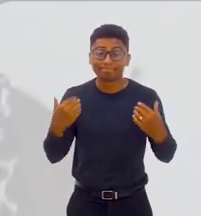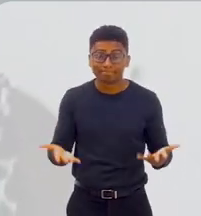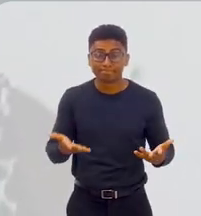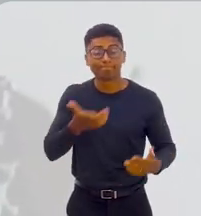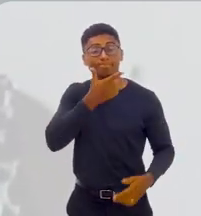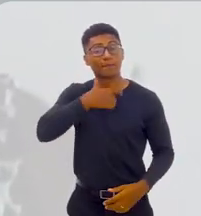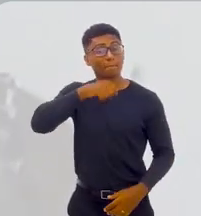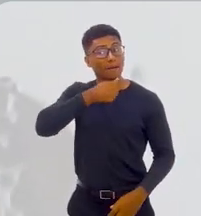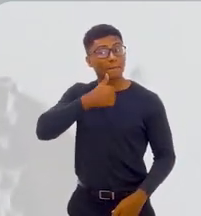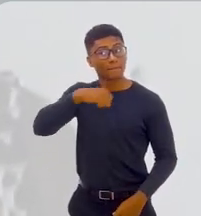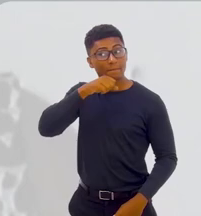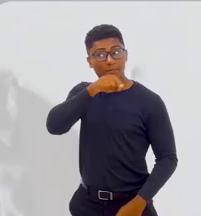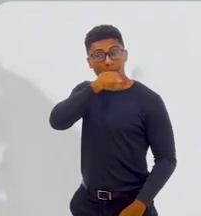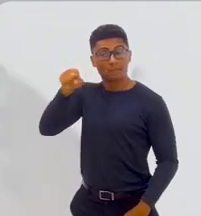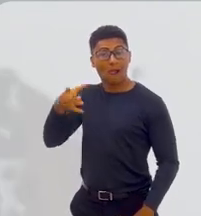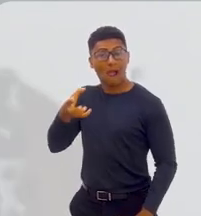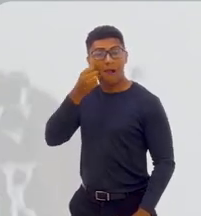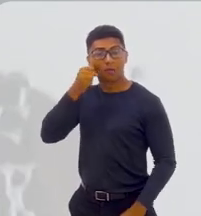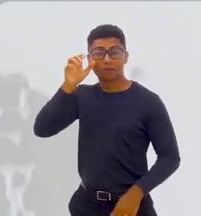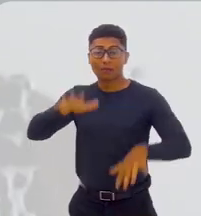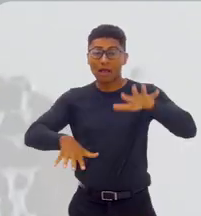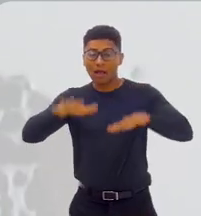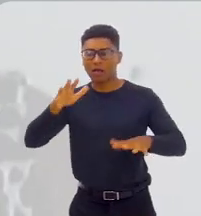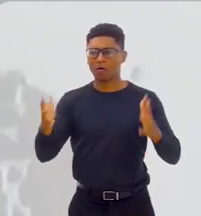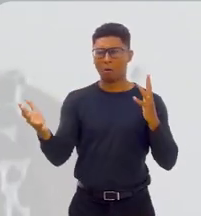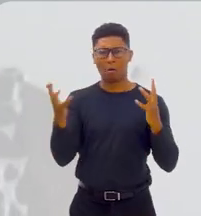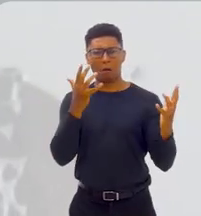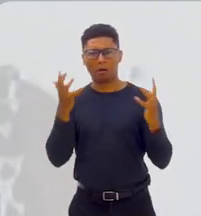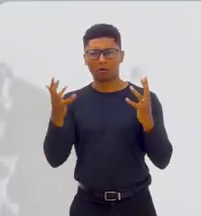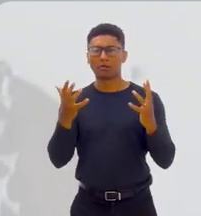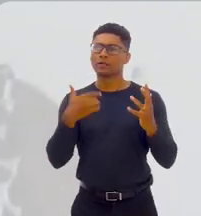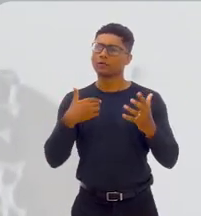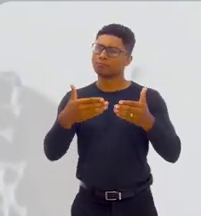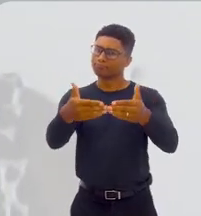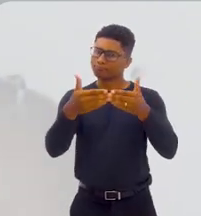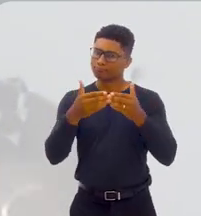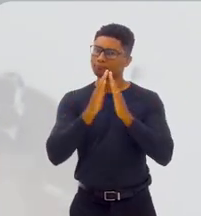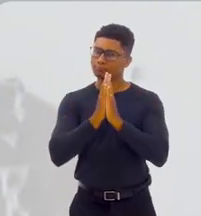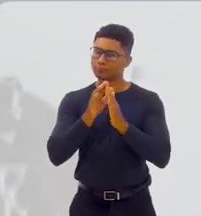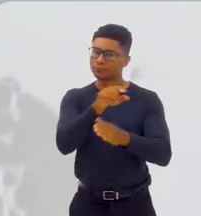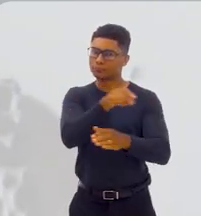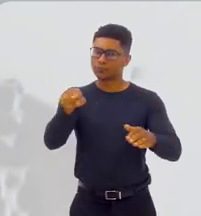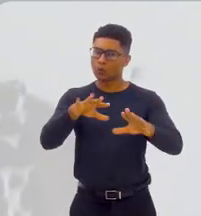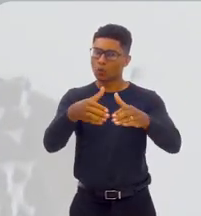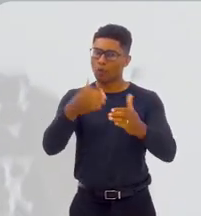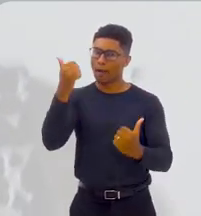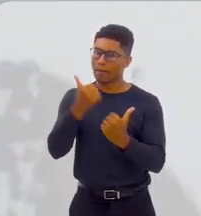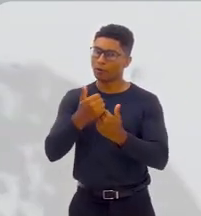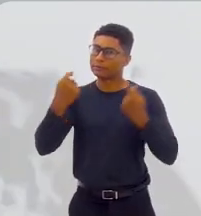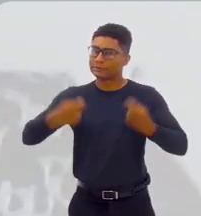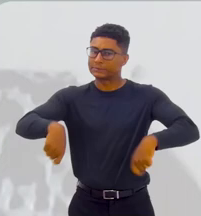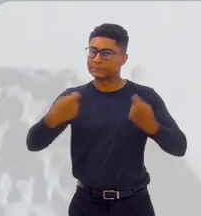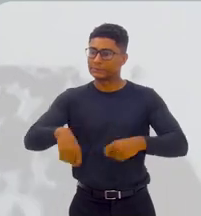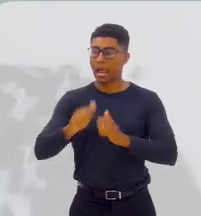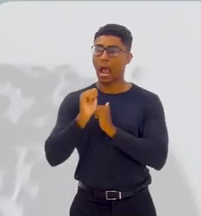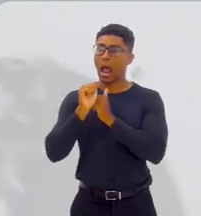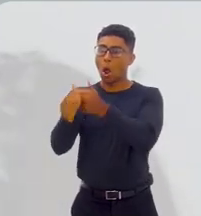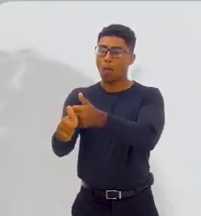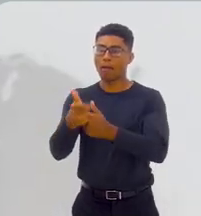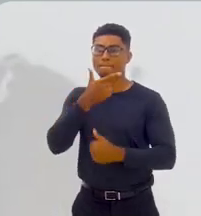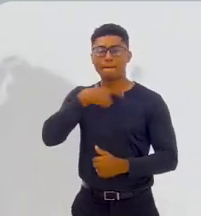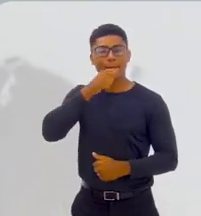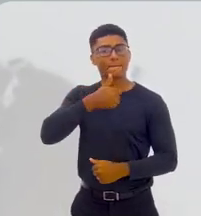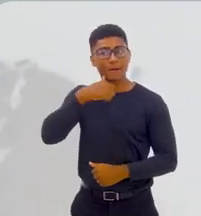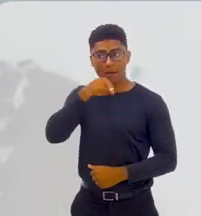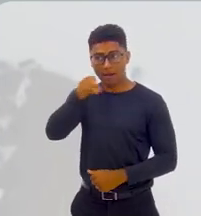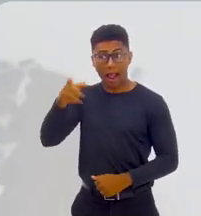ali é a hora que os pais que adotam essas crianças não sabem o que fazer. Então eu faço assim um apelo sempre, para que os grupos de apoio-adoção acompanhem esses pais